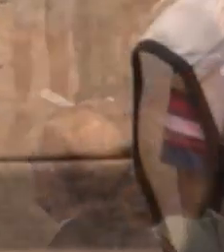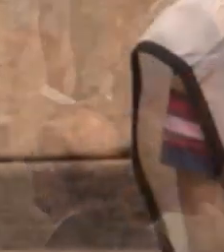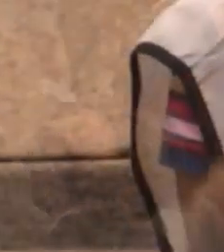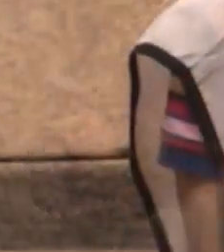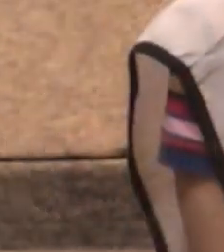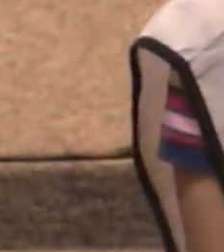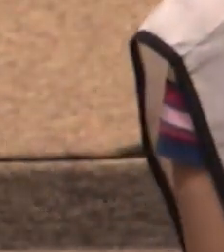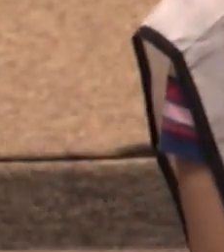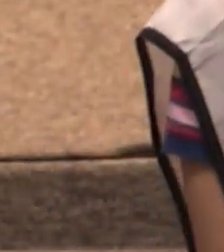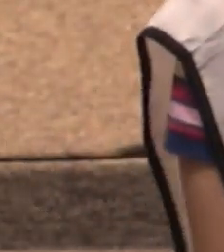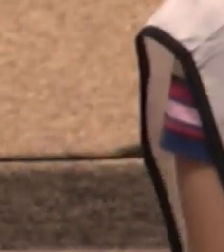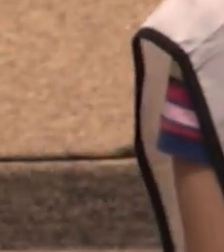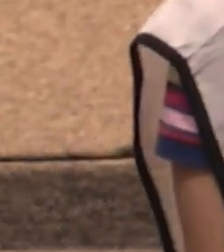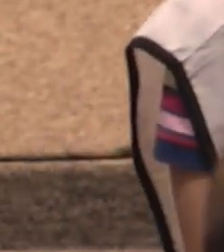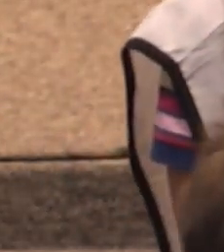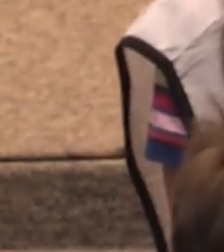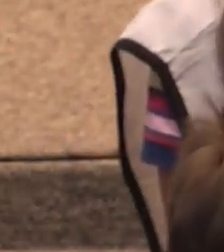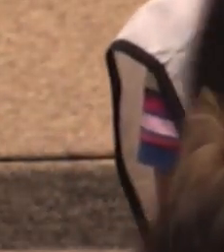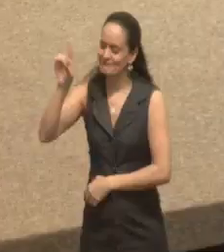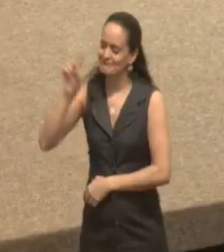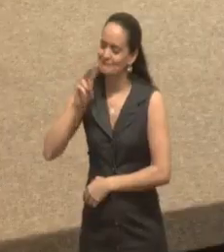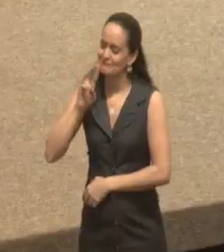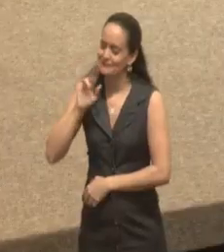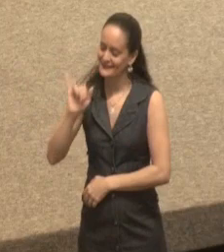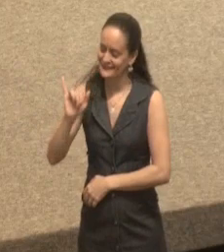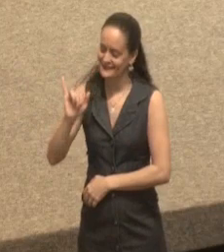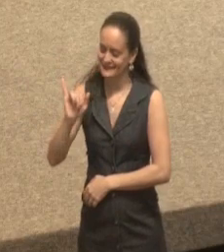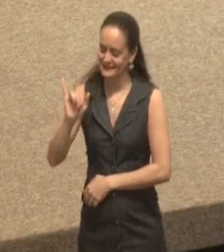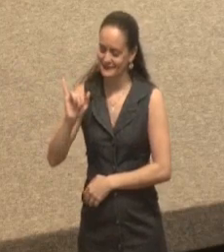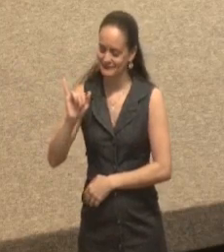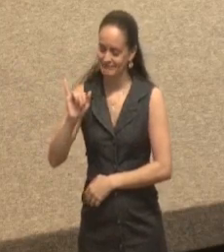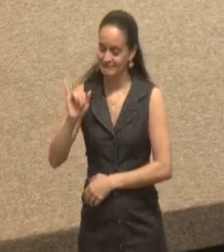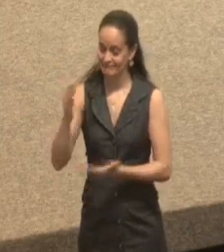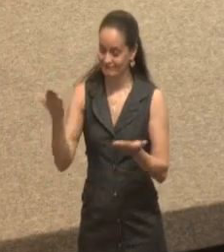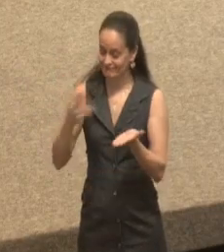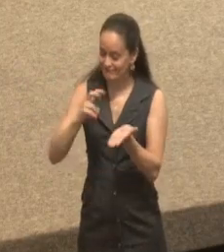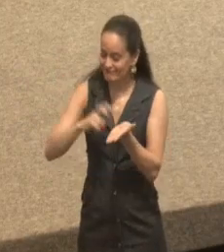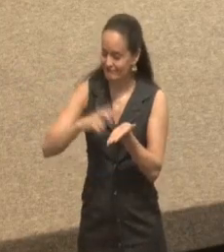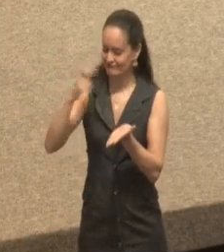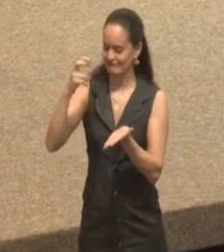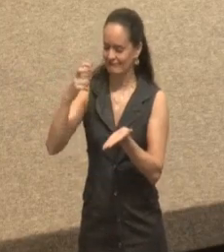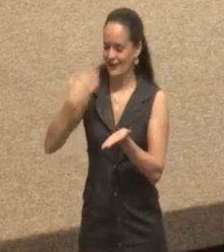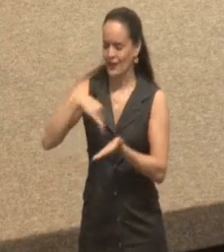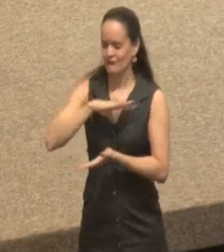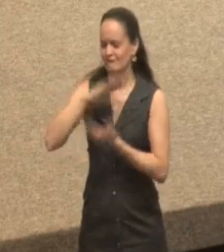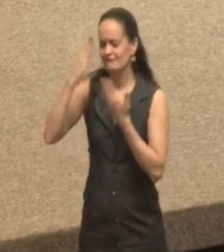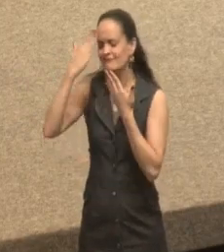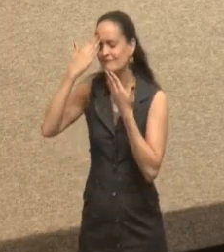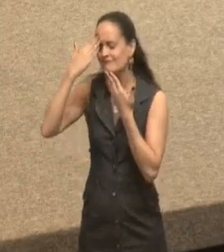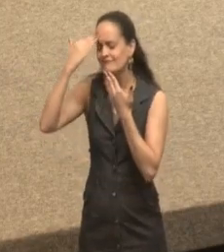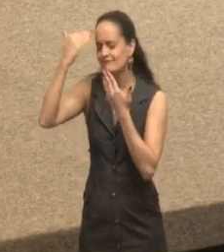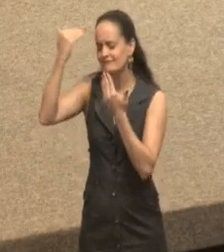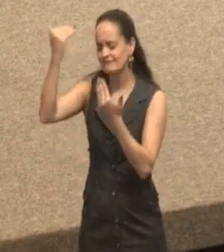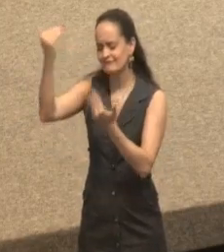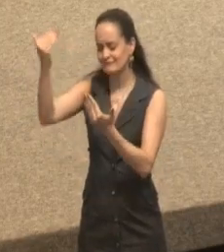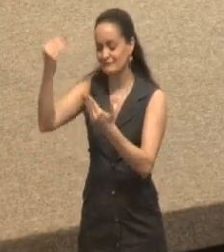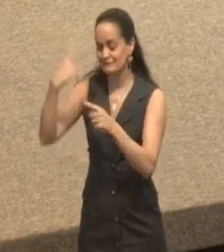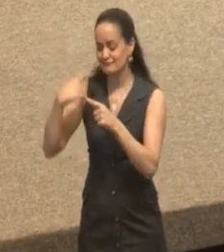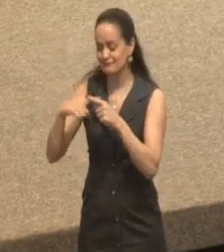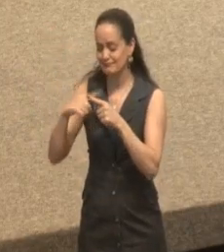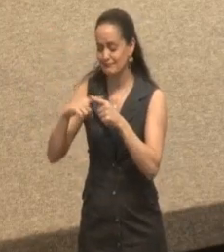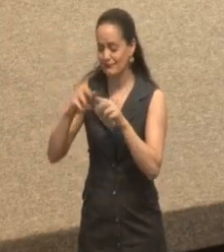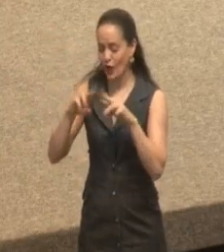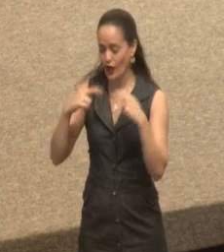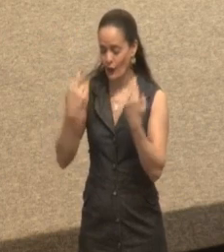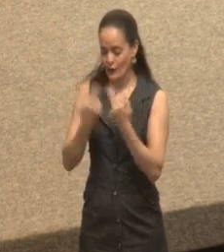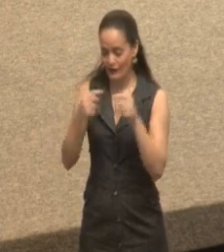Senhor, nosso Deus e nosso Pai, nesta manhã nós somos gratos, Senhor, por podermos nos reunir como Teu